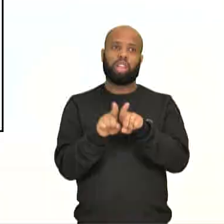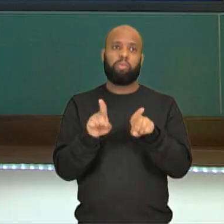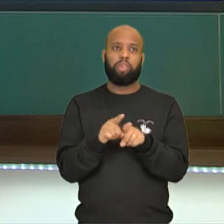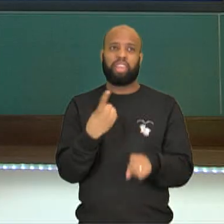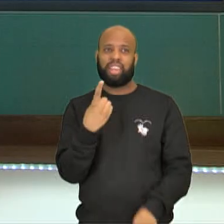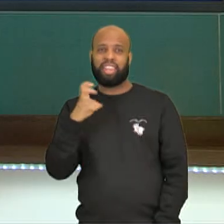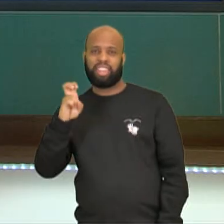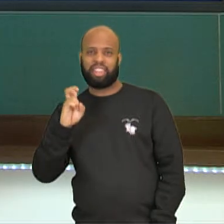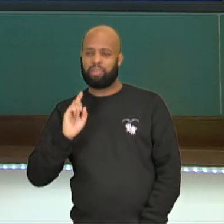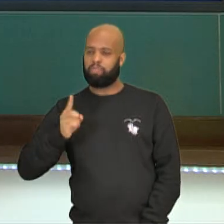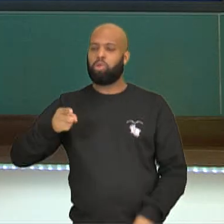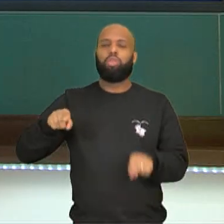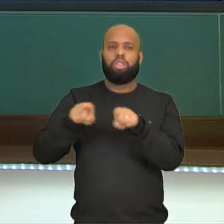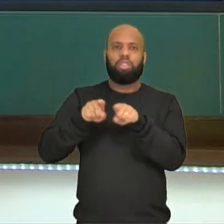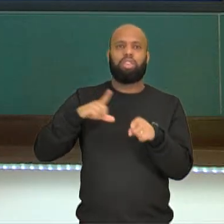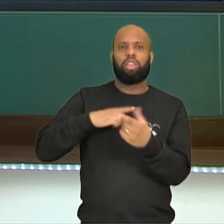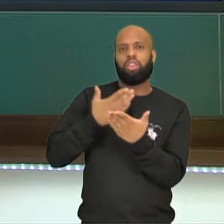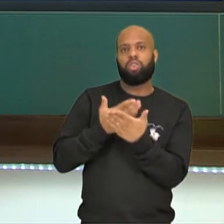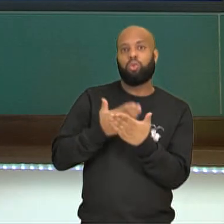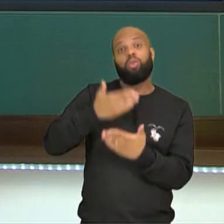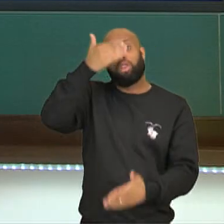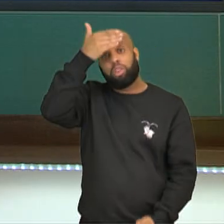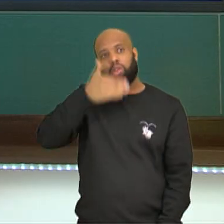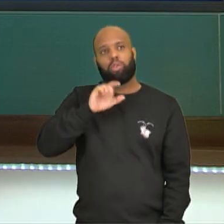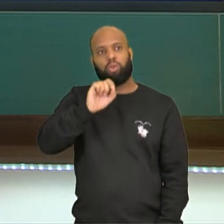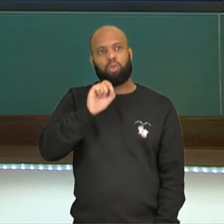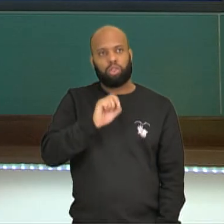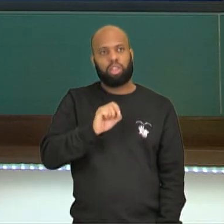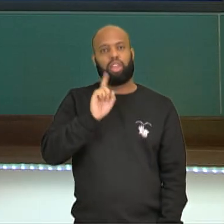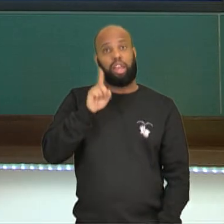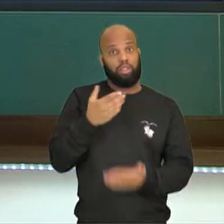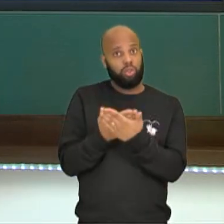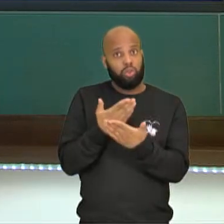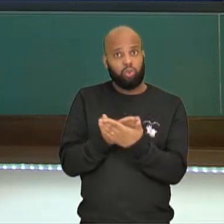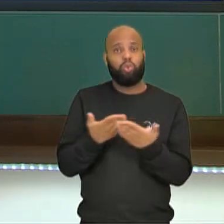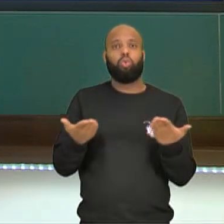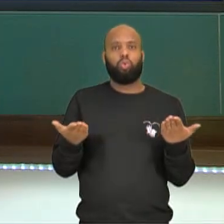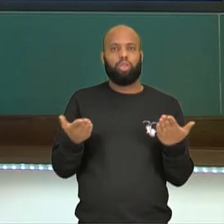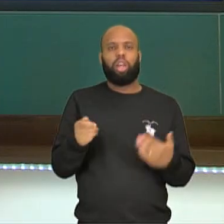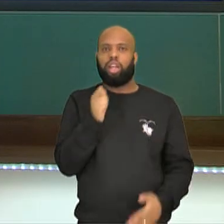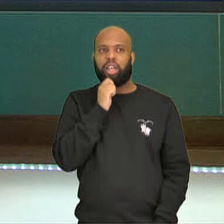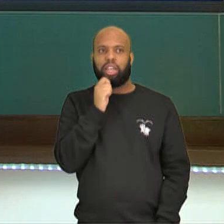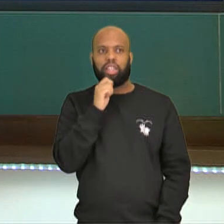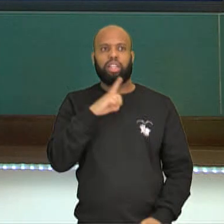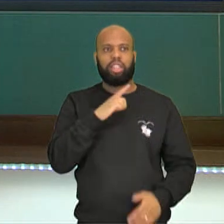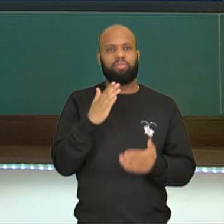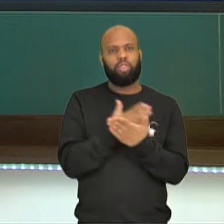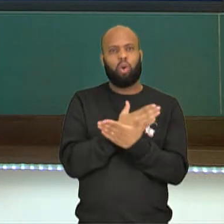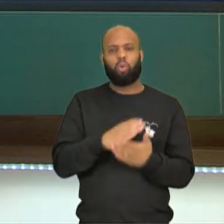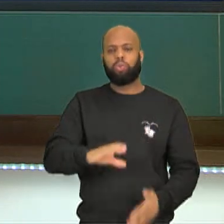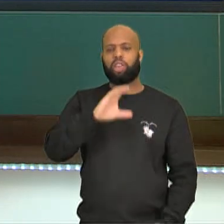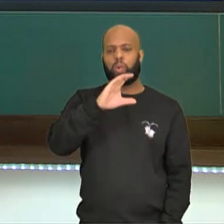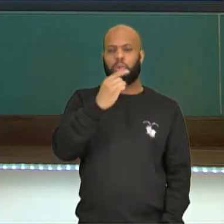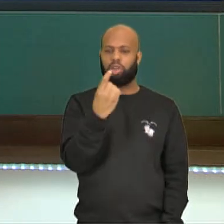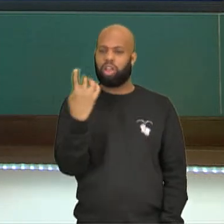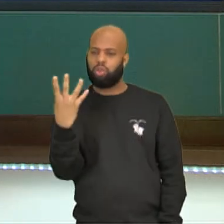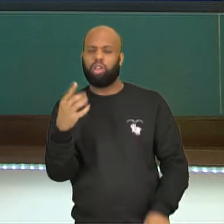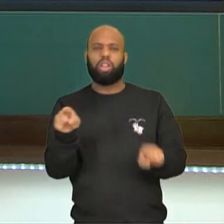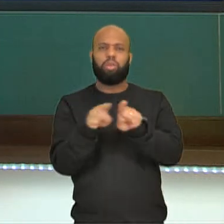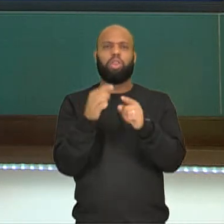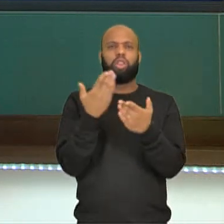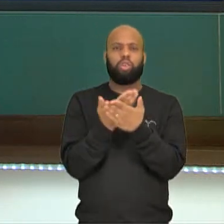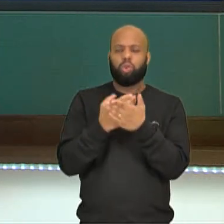tem estudos ainda para comprovar, sendo ainda estudado com datações, carbono 14, estudo de